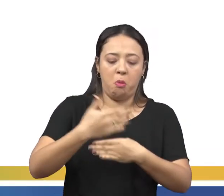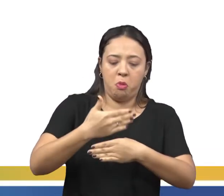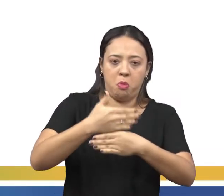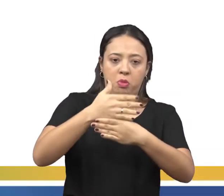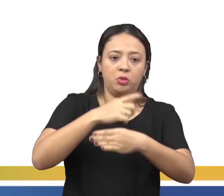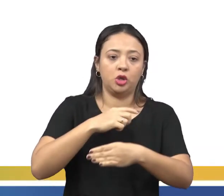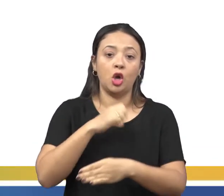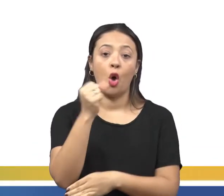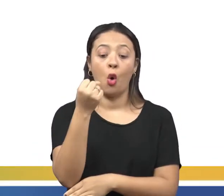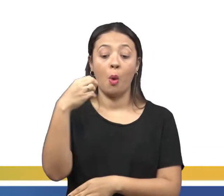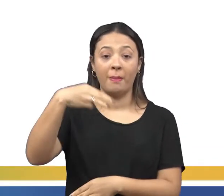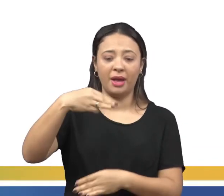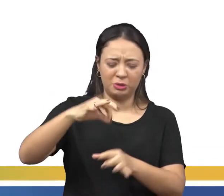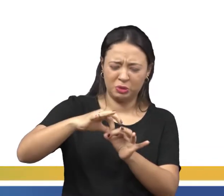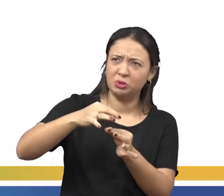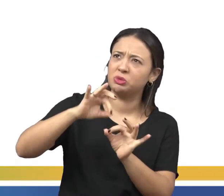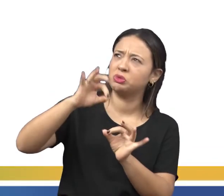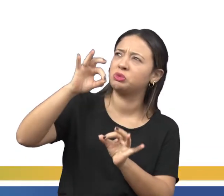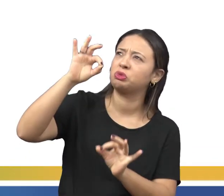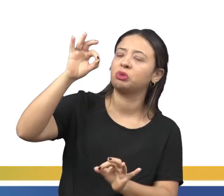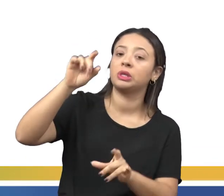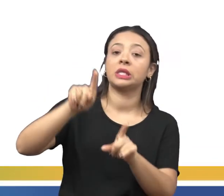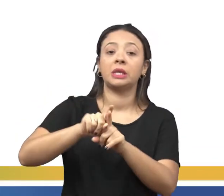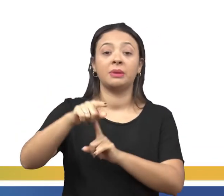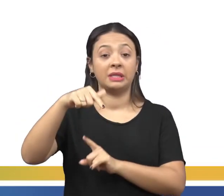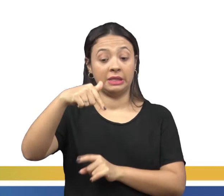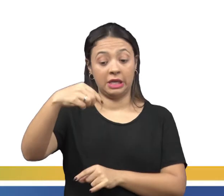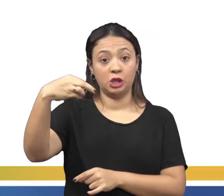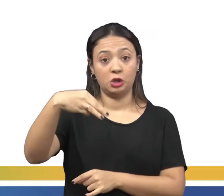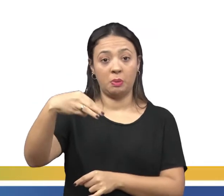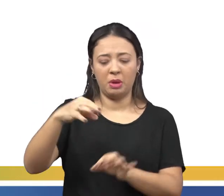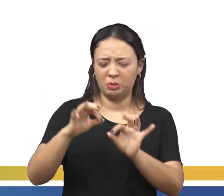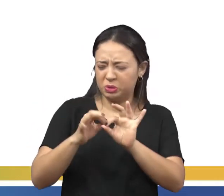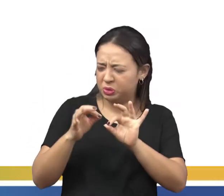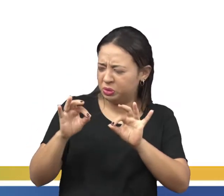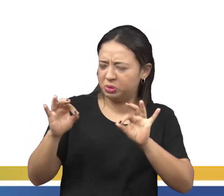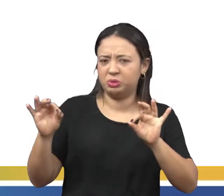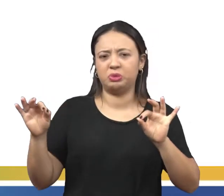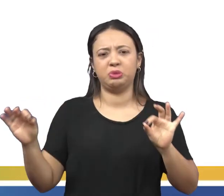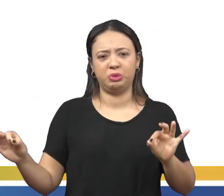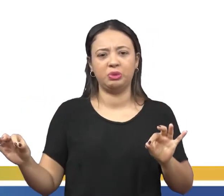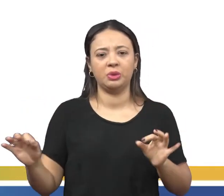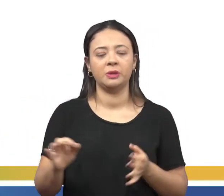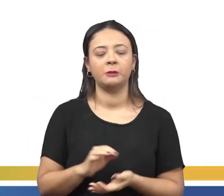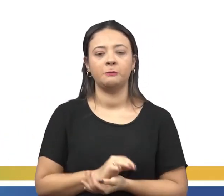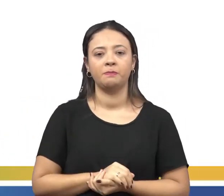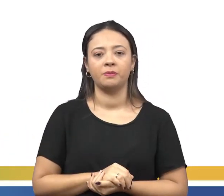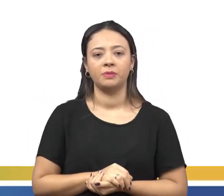né? 7 a 6 metros de largura. Então, ele tinha cerca de